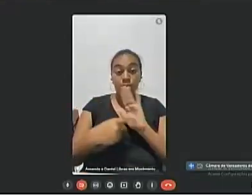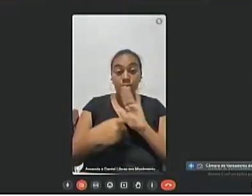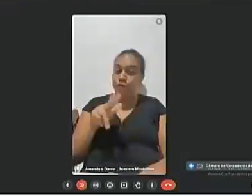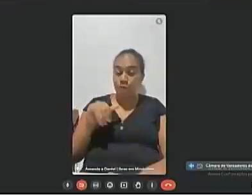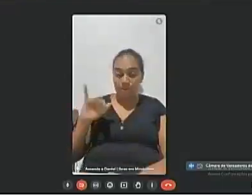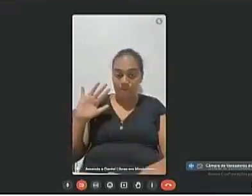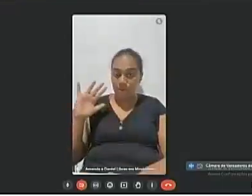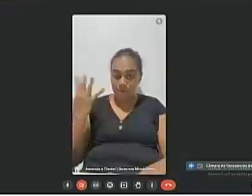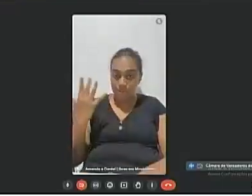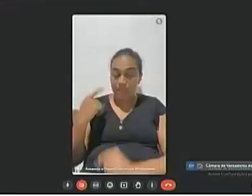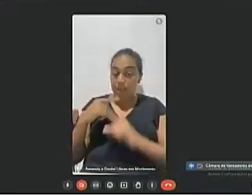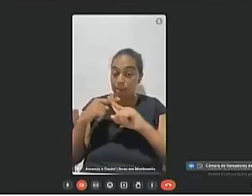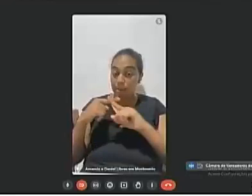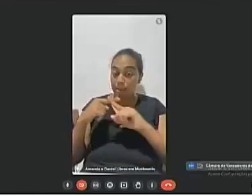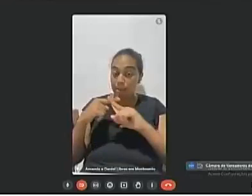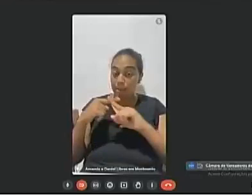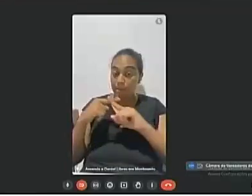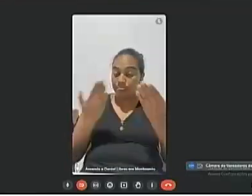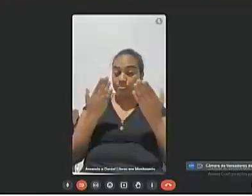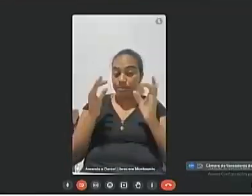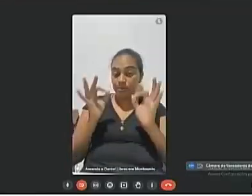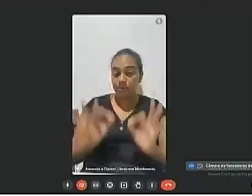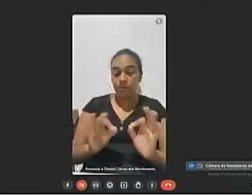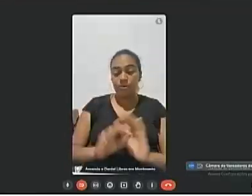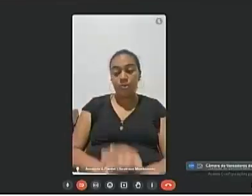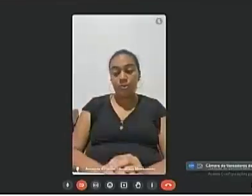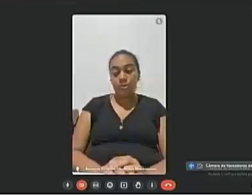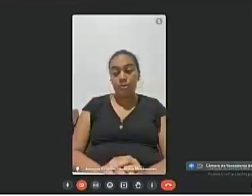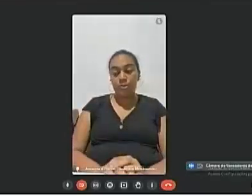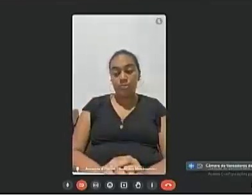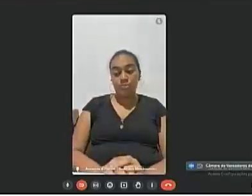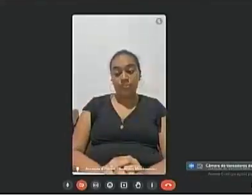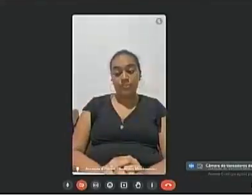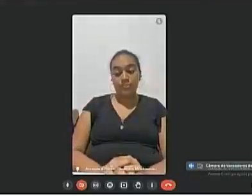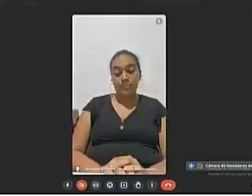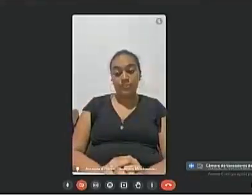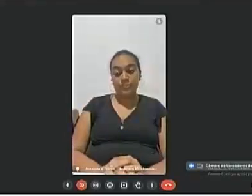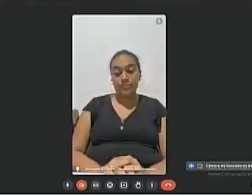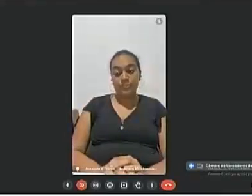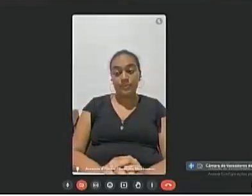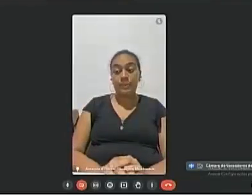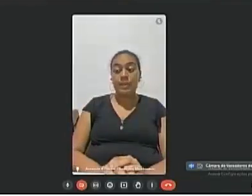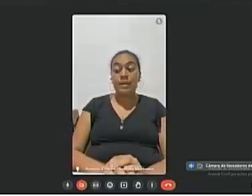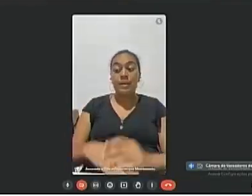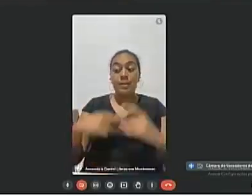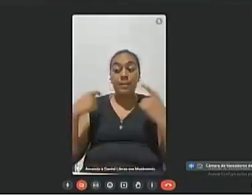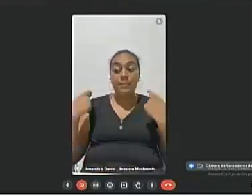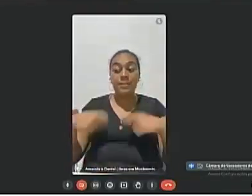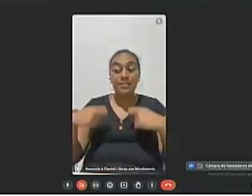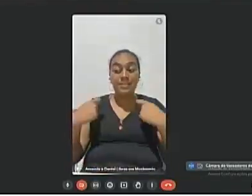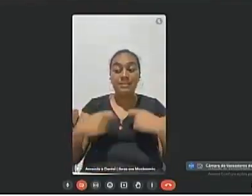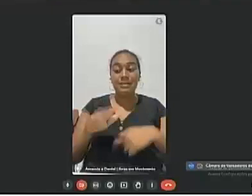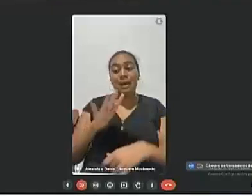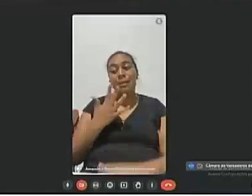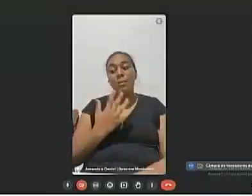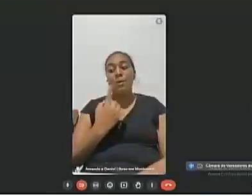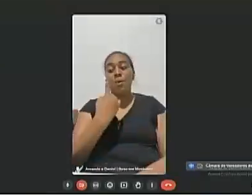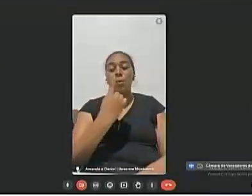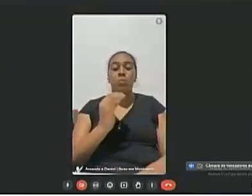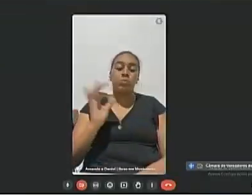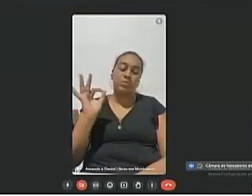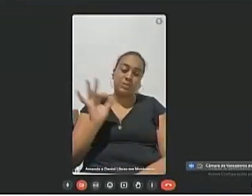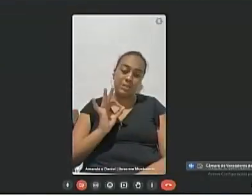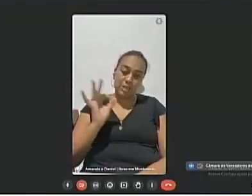uma estimativa mais acertada, né? Este corte deverá ter uma inclinação de ao menos 1%,